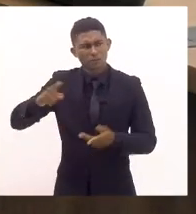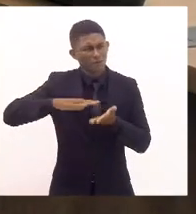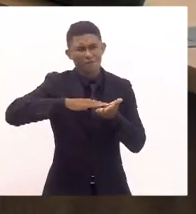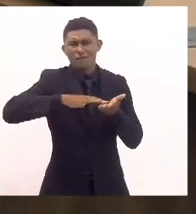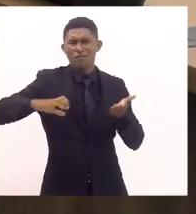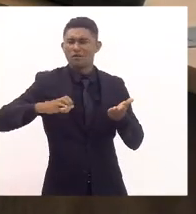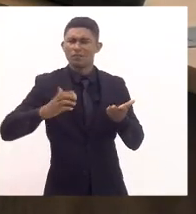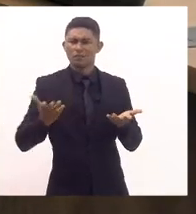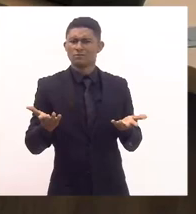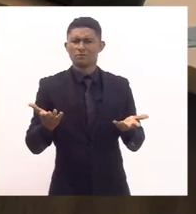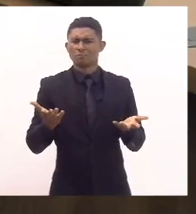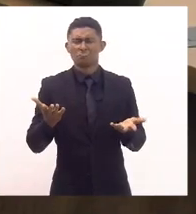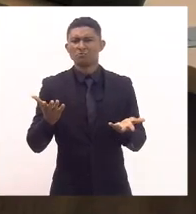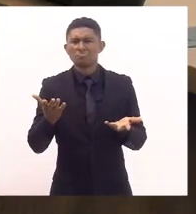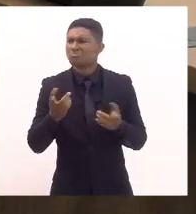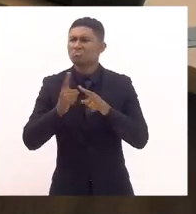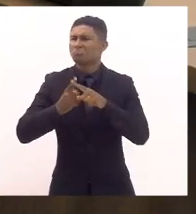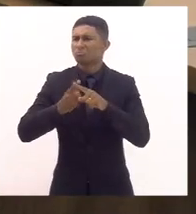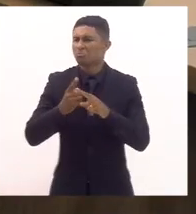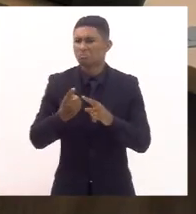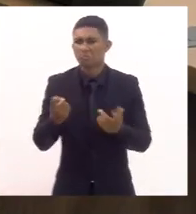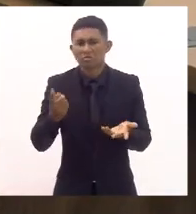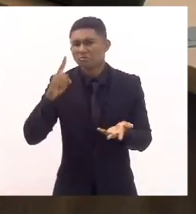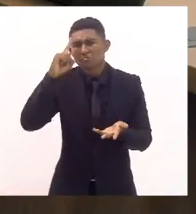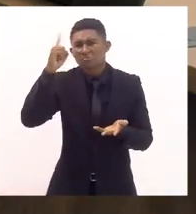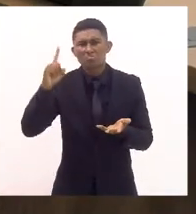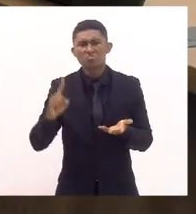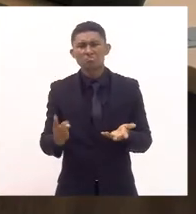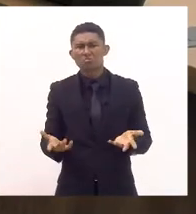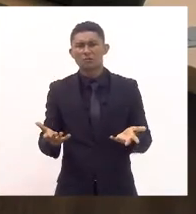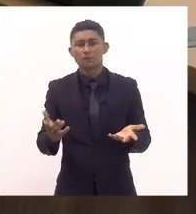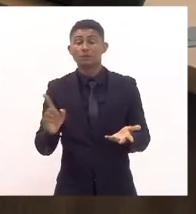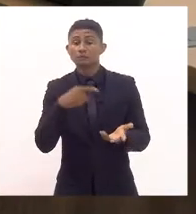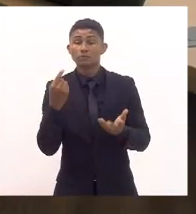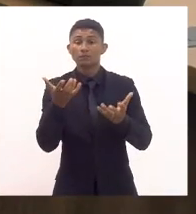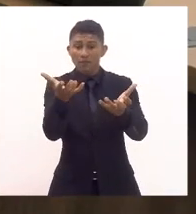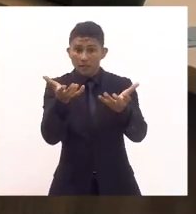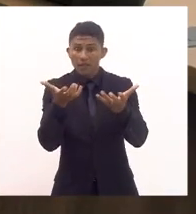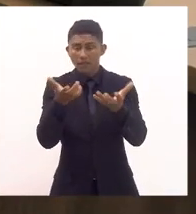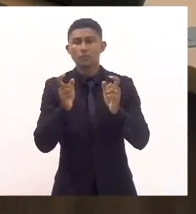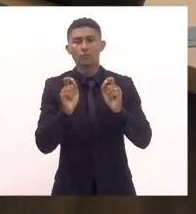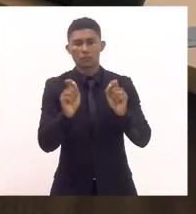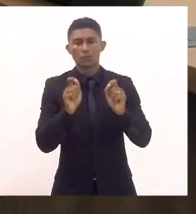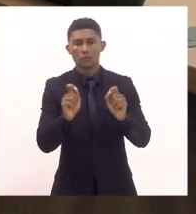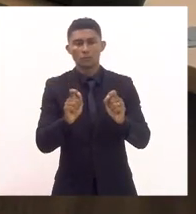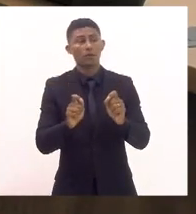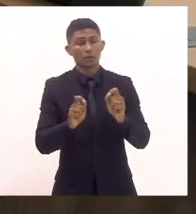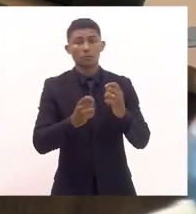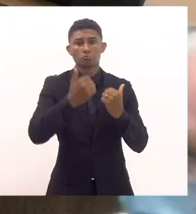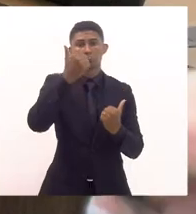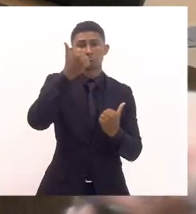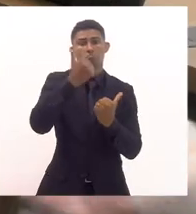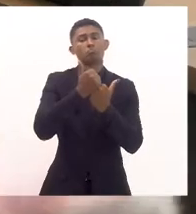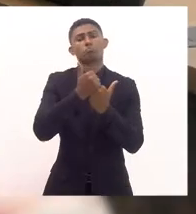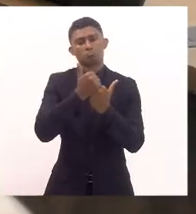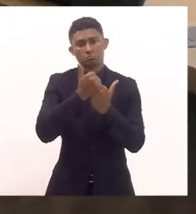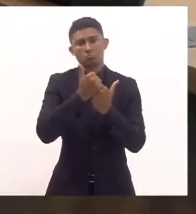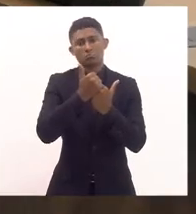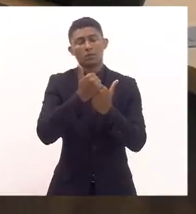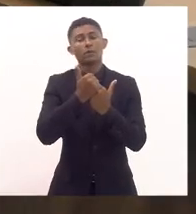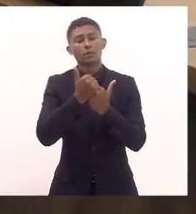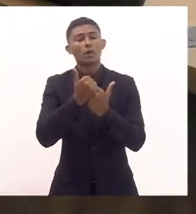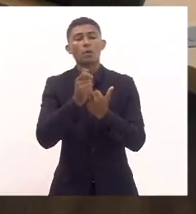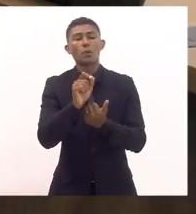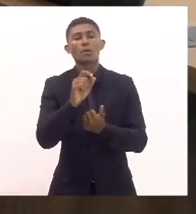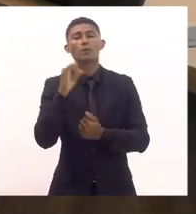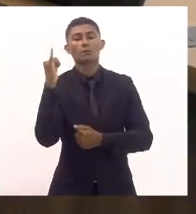incompreensível e compreensível e na verdade que a gente quer é por um lado defender a tese de que é